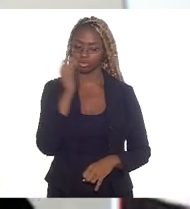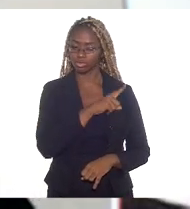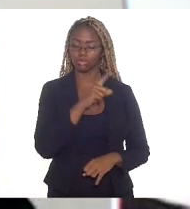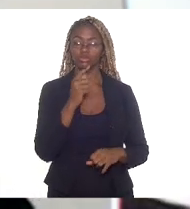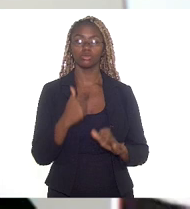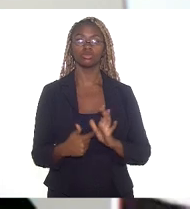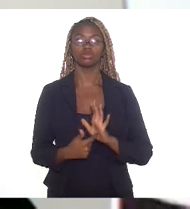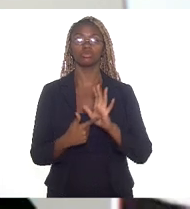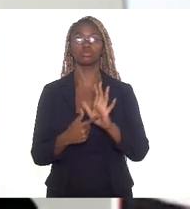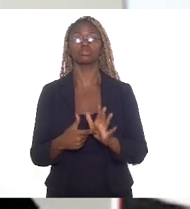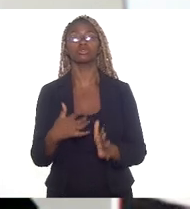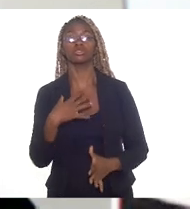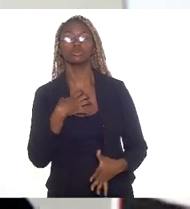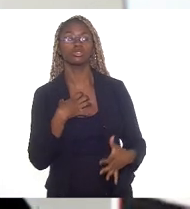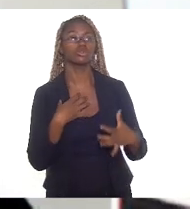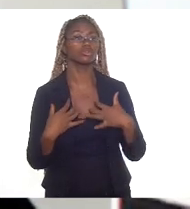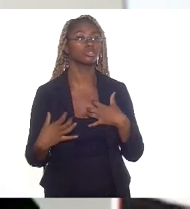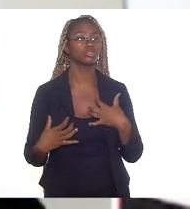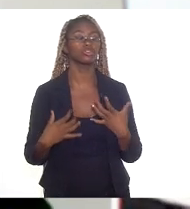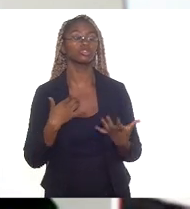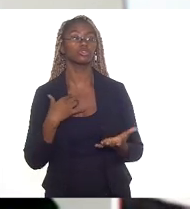está sentindo. Então,